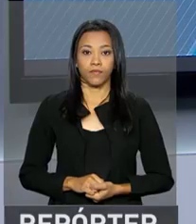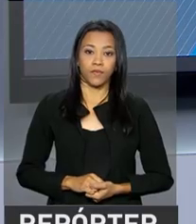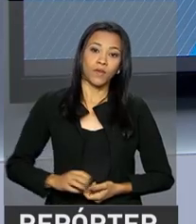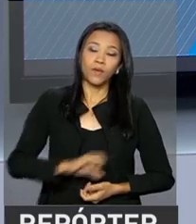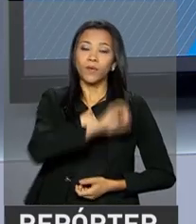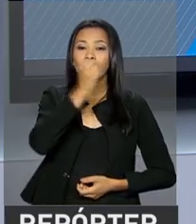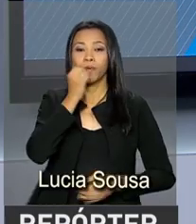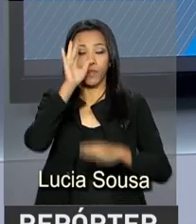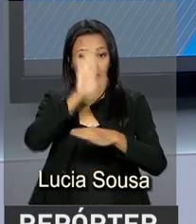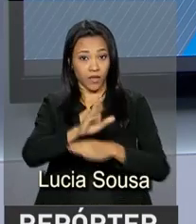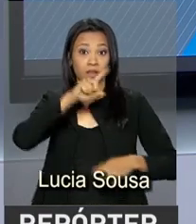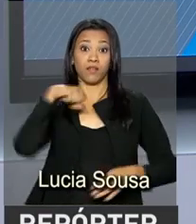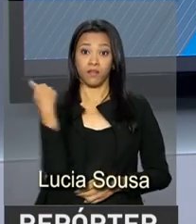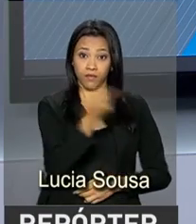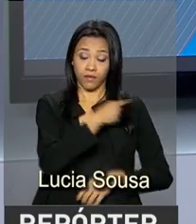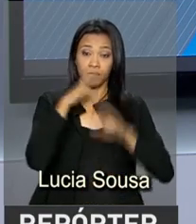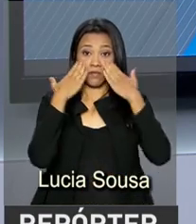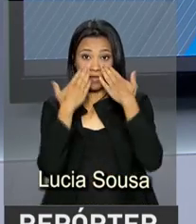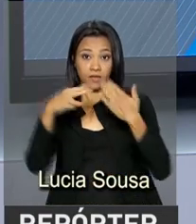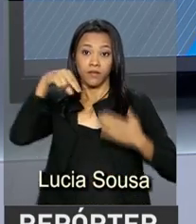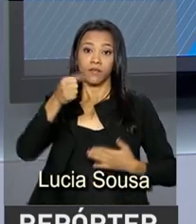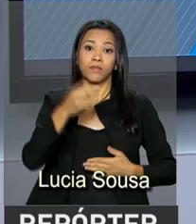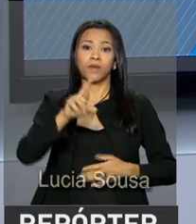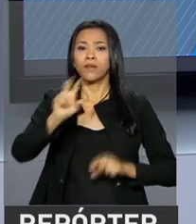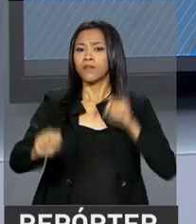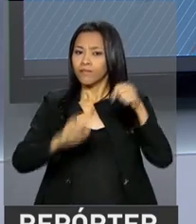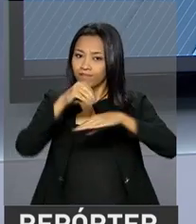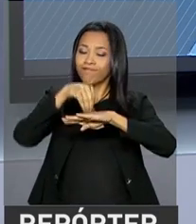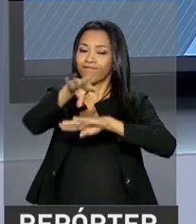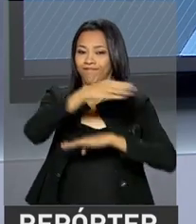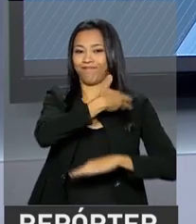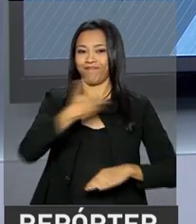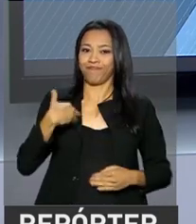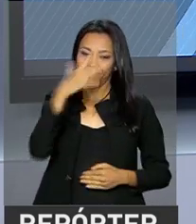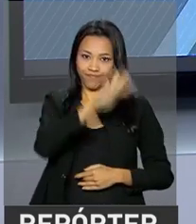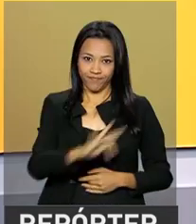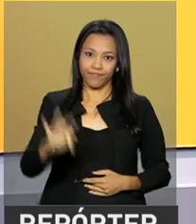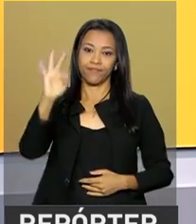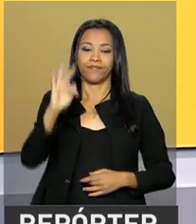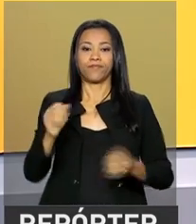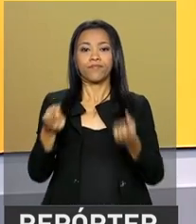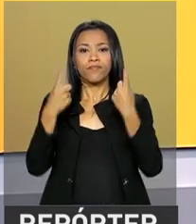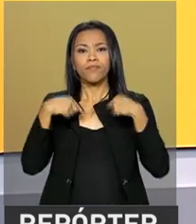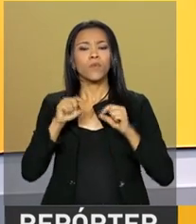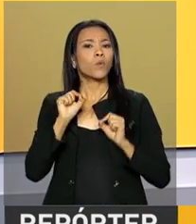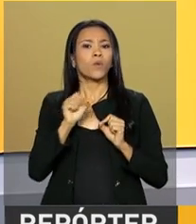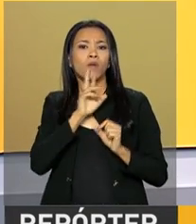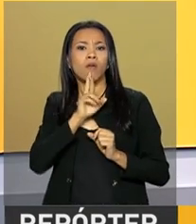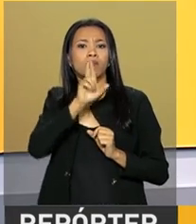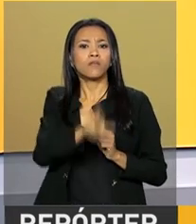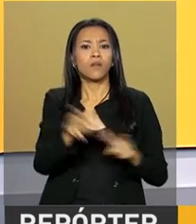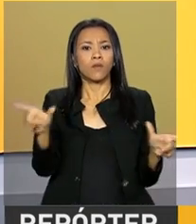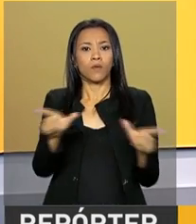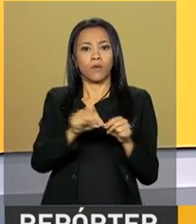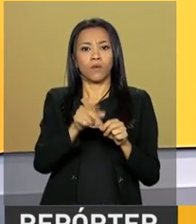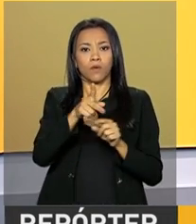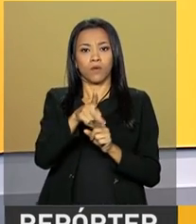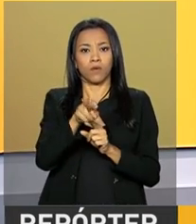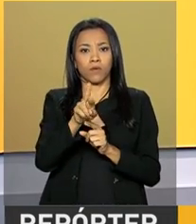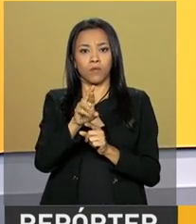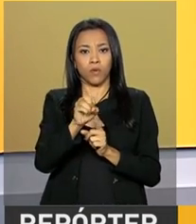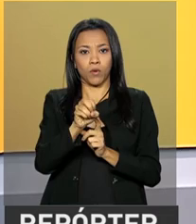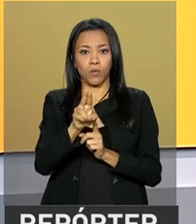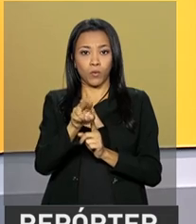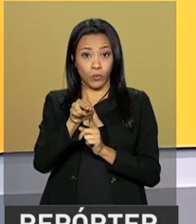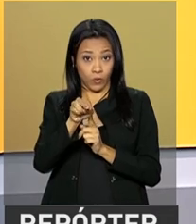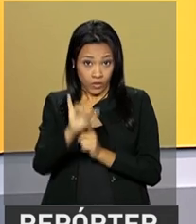Olá boa tarde estamos de volta com reporter NBR e as notícias do governo federal o resultado do Programa Universidade para Todos